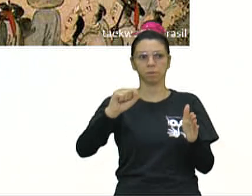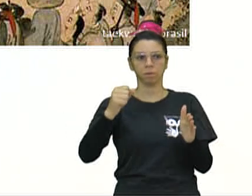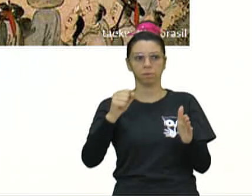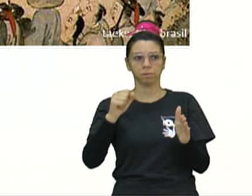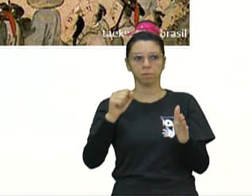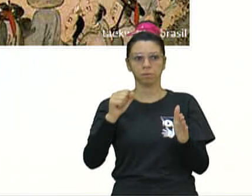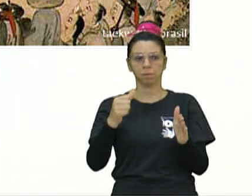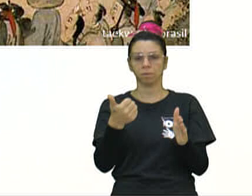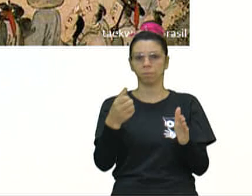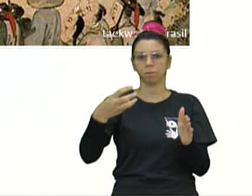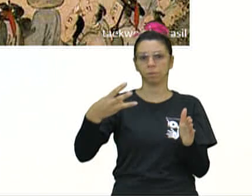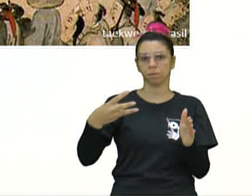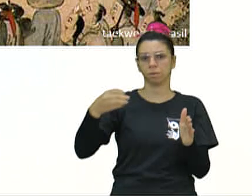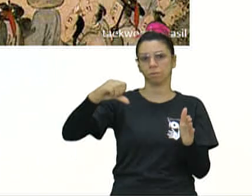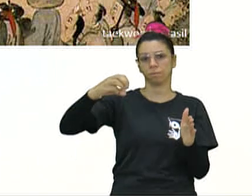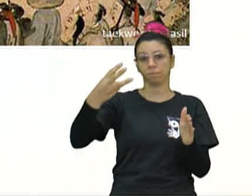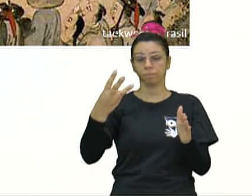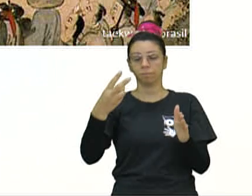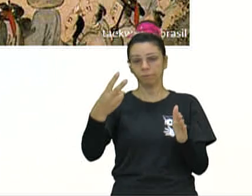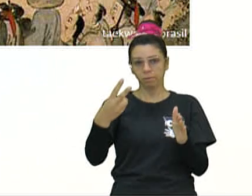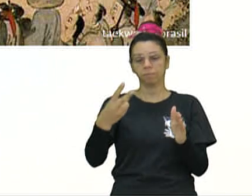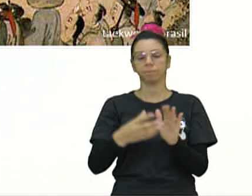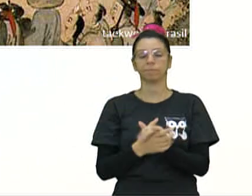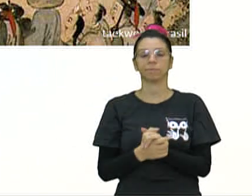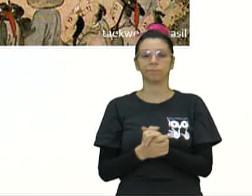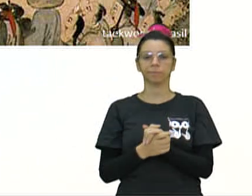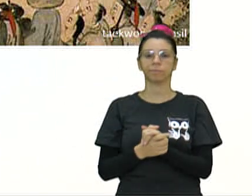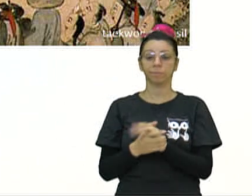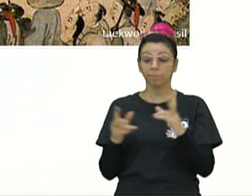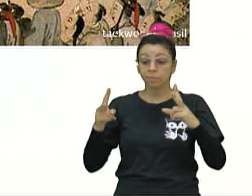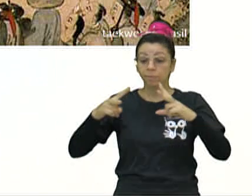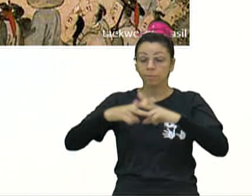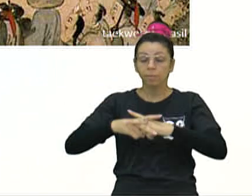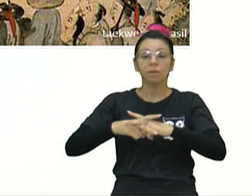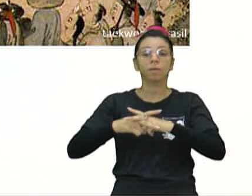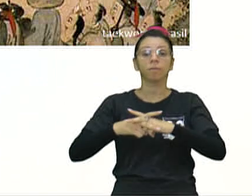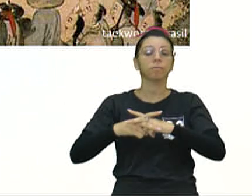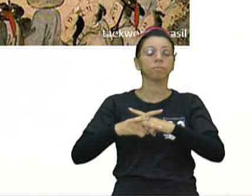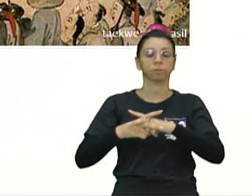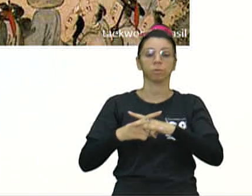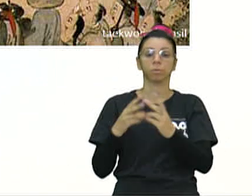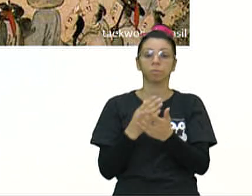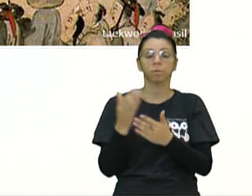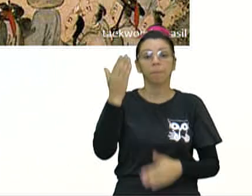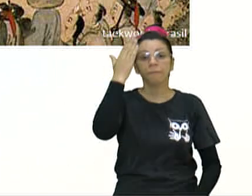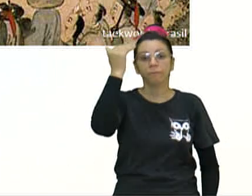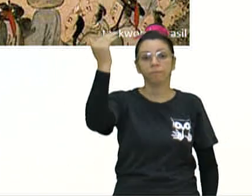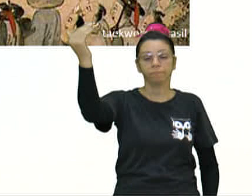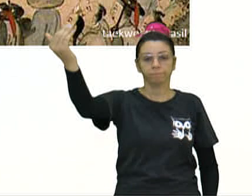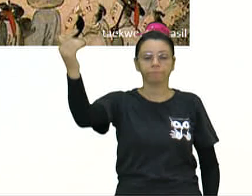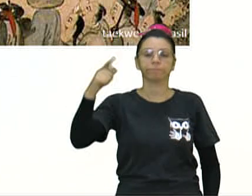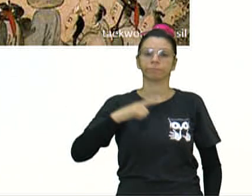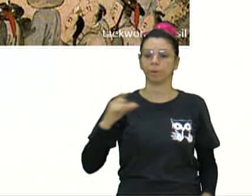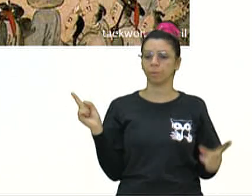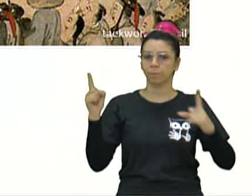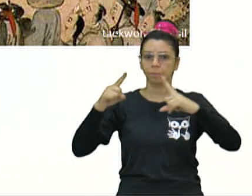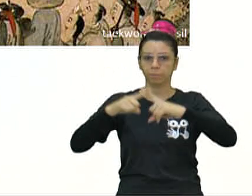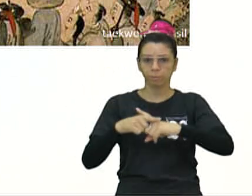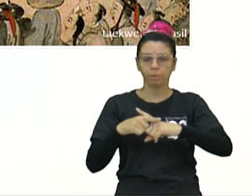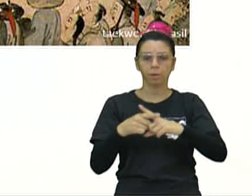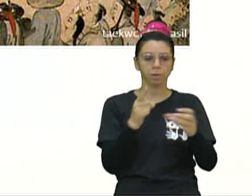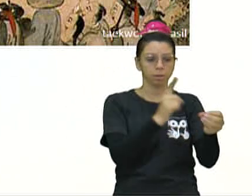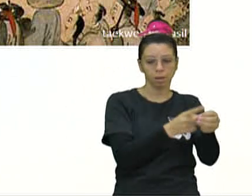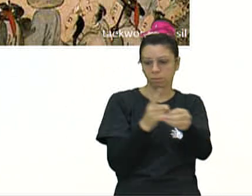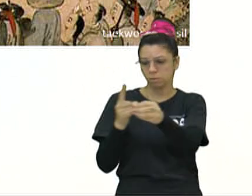depois de Cristo, né? As artes marciais coreanas tiveram seu período de maior popularidade na antiguidade. Havia torneio entre vilas,